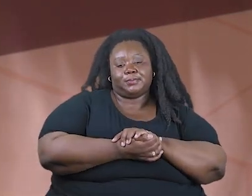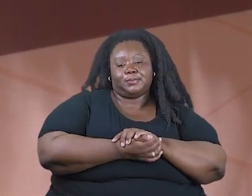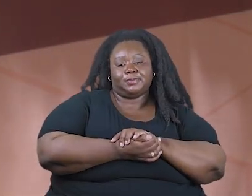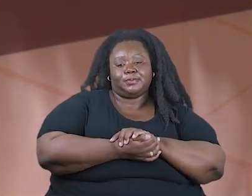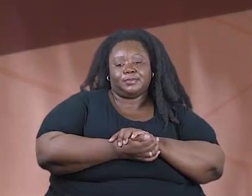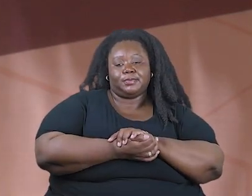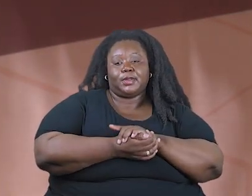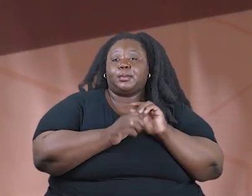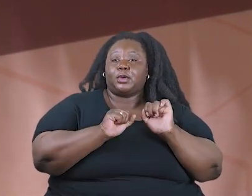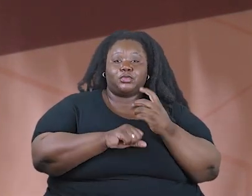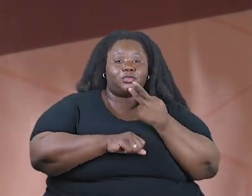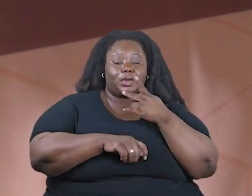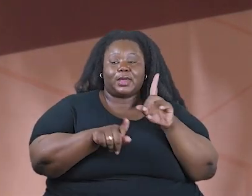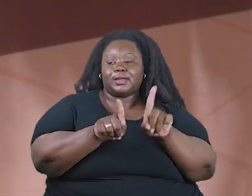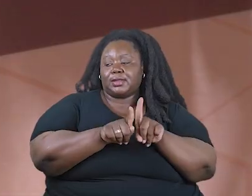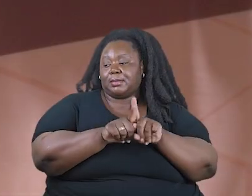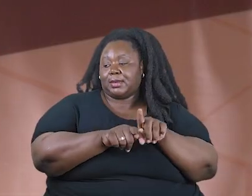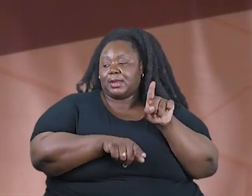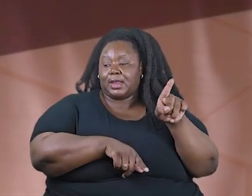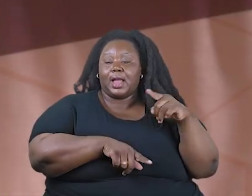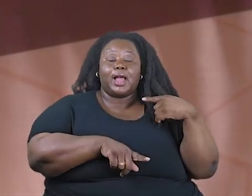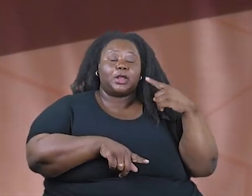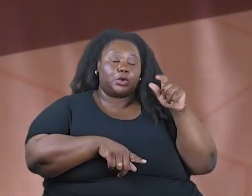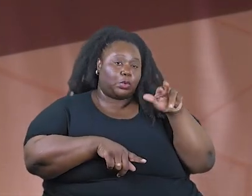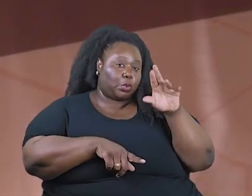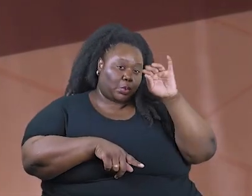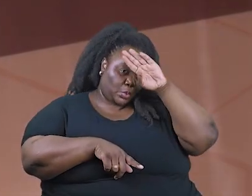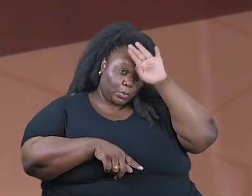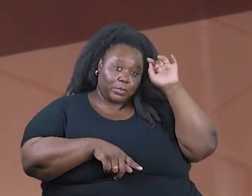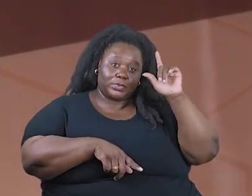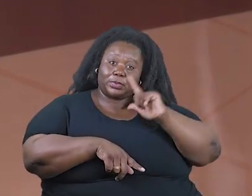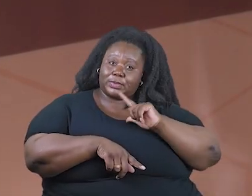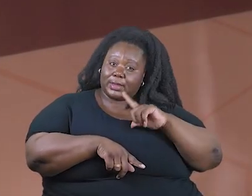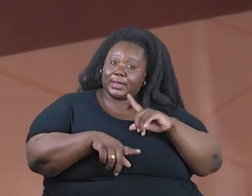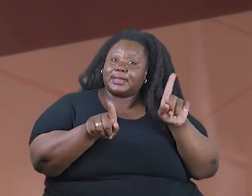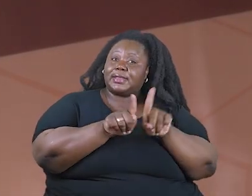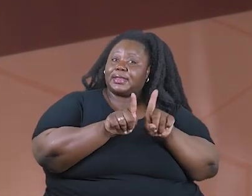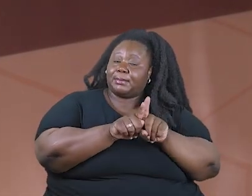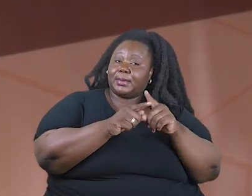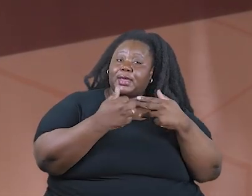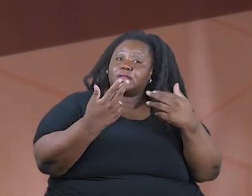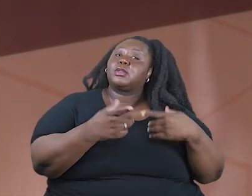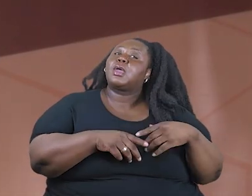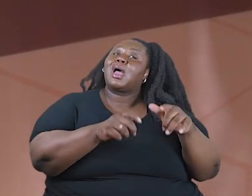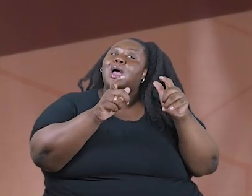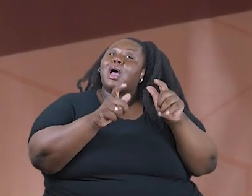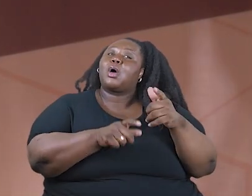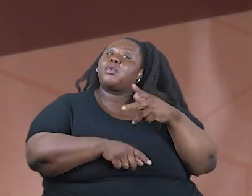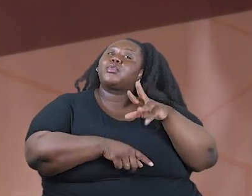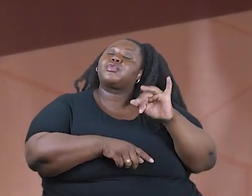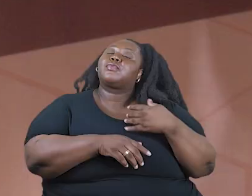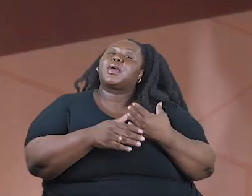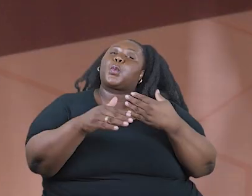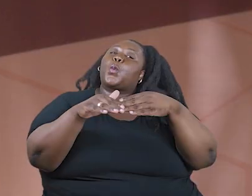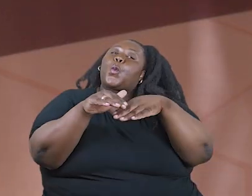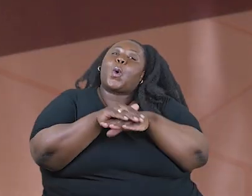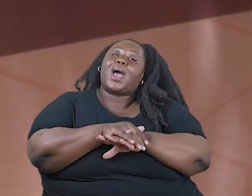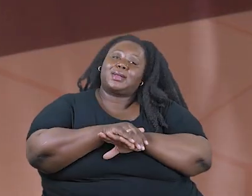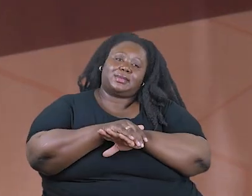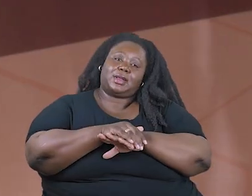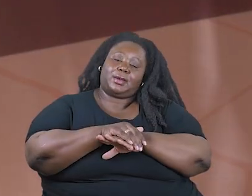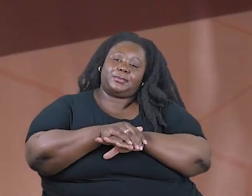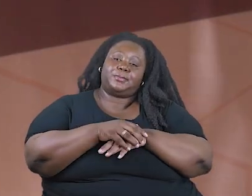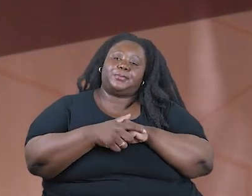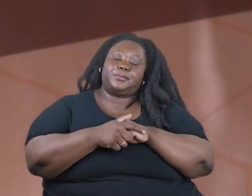aí você poderia falar um pouquinho disso, porque lá no Museu de Arte da Pampulha a gente tem também essa questão, né? Onde que a gente vai armazenar a obra